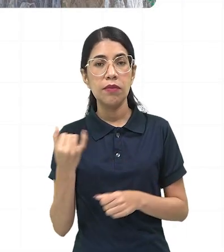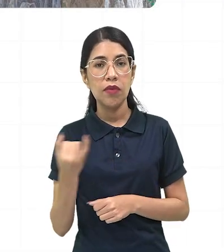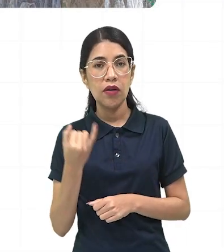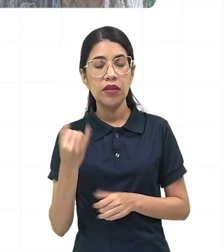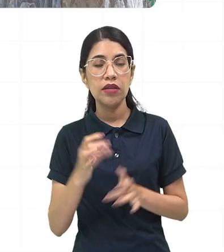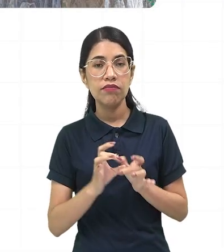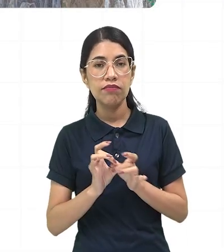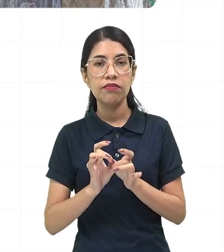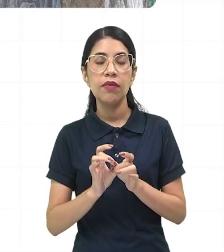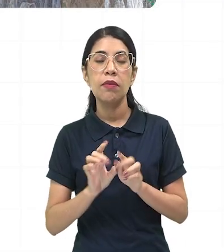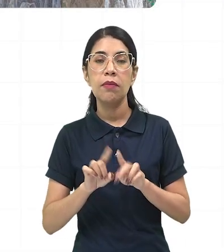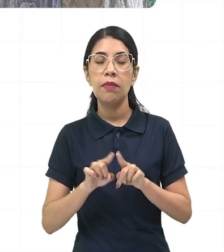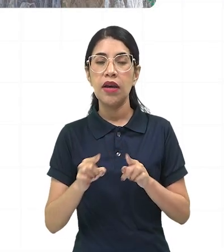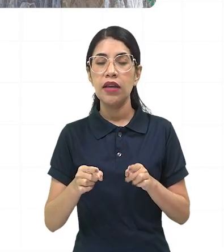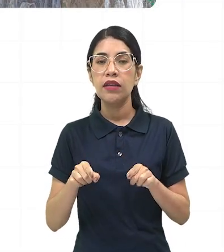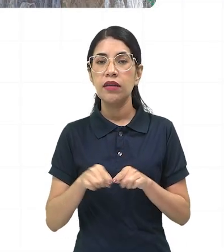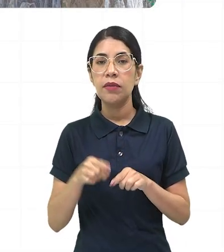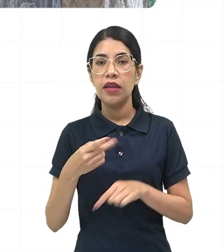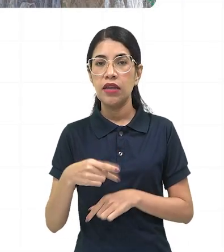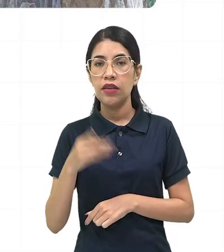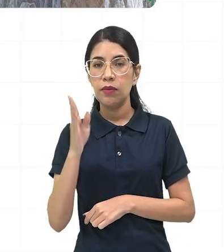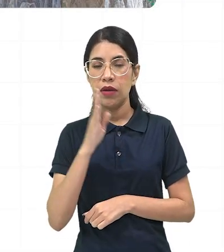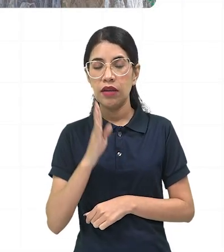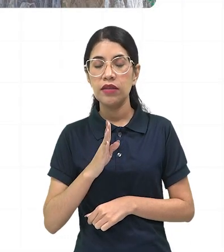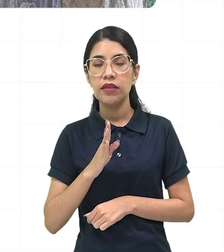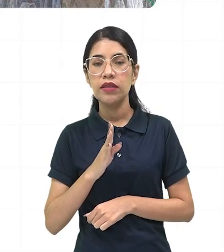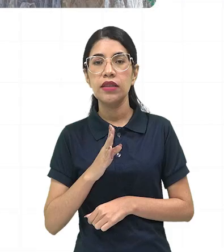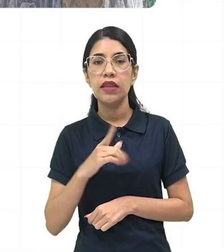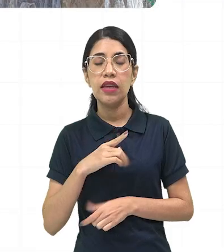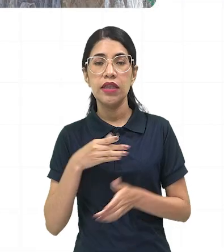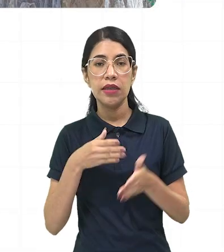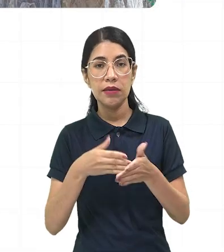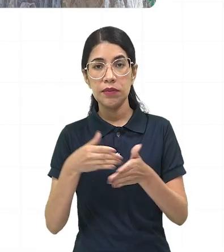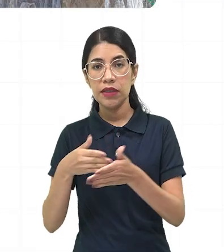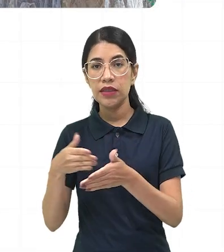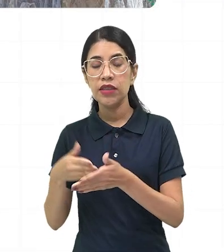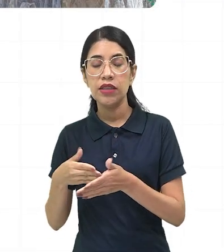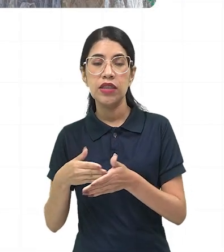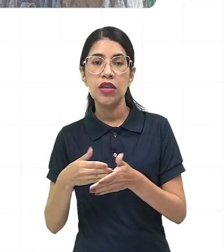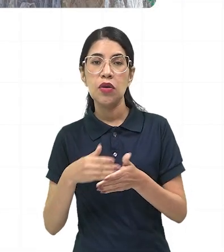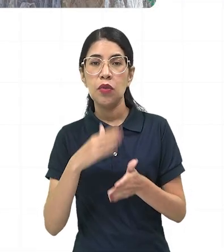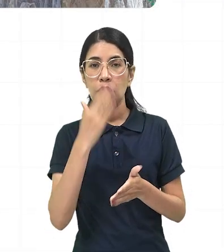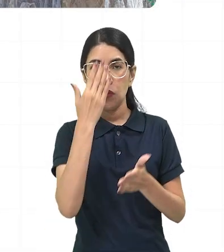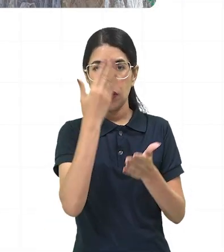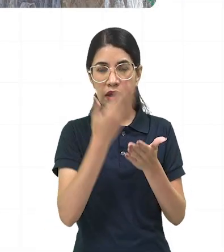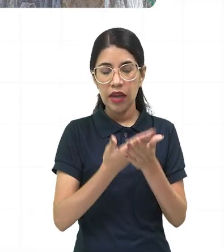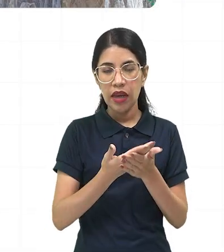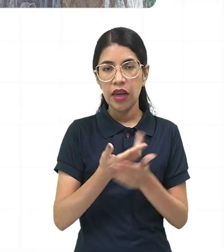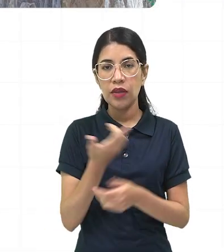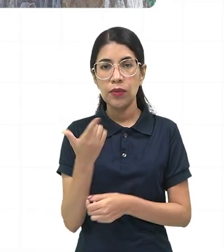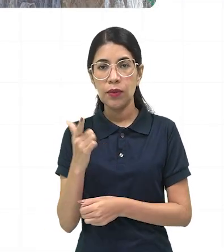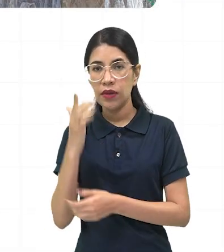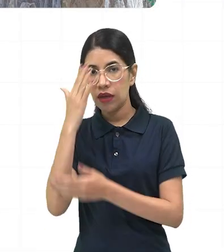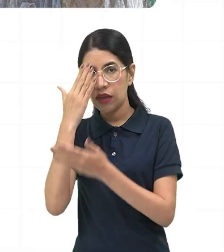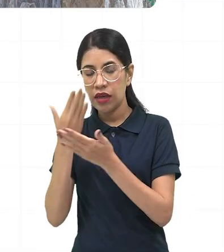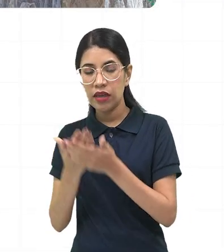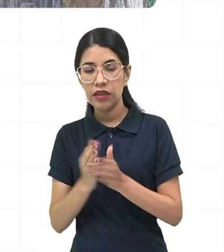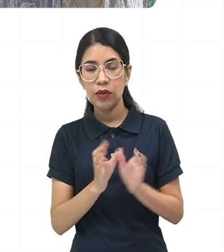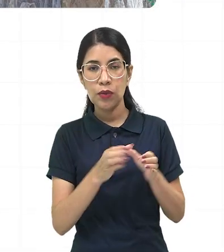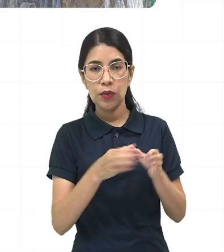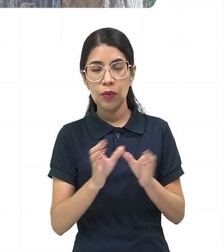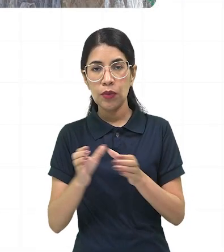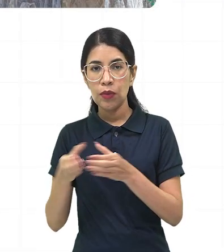profundas, mas, ao mesmo tempo, em um país como o Brasil, possui limites claros. Entre crer e não crer, entre grupos de